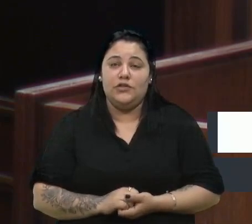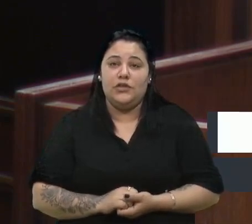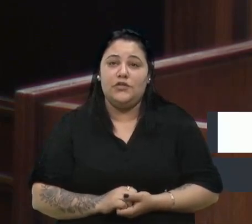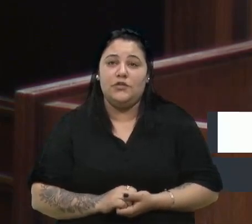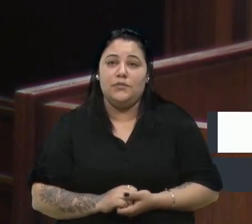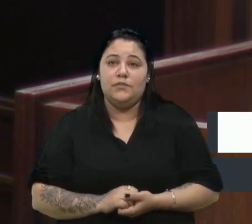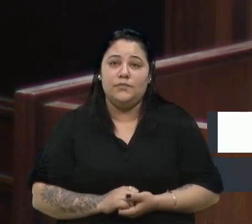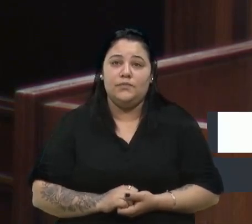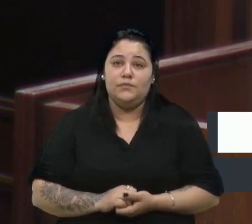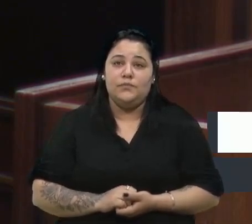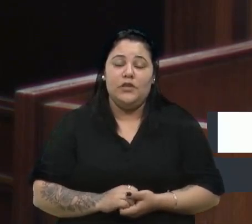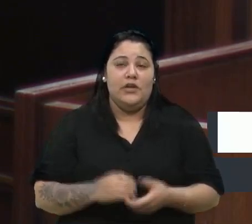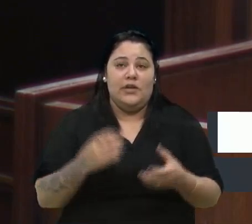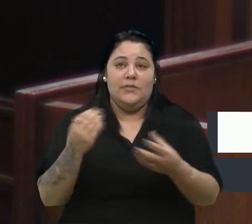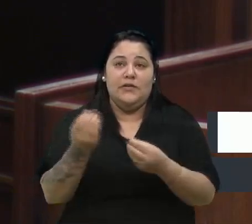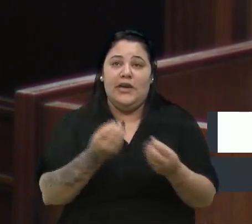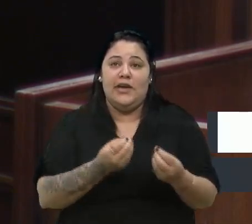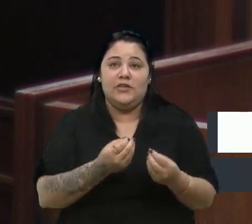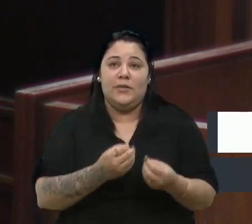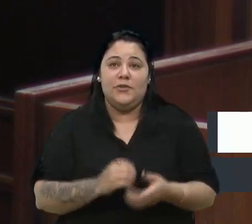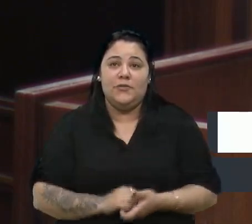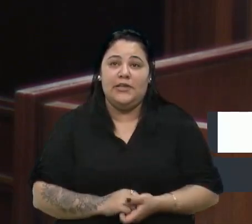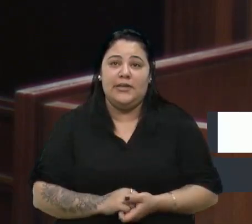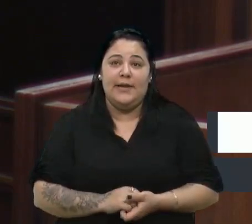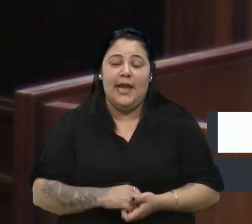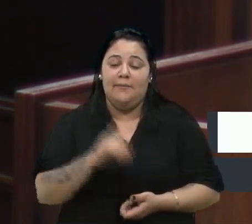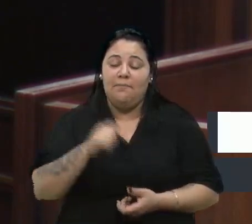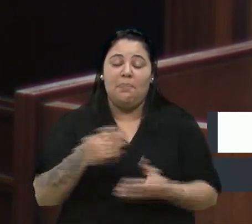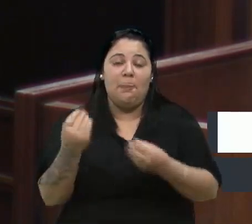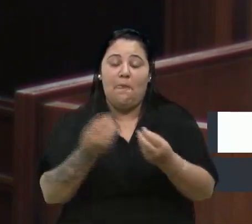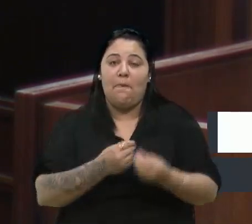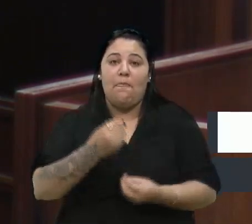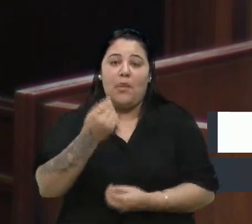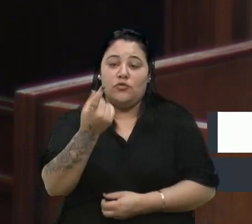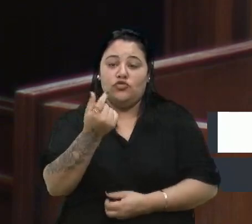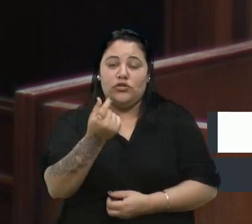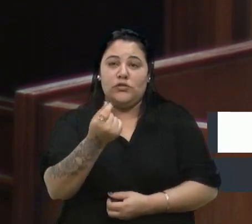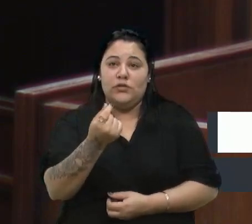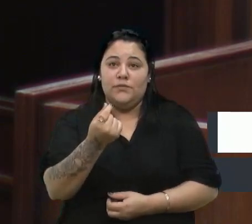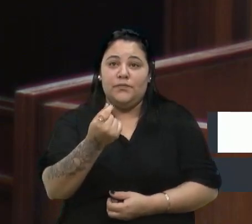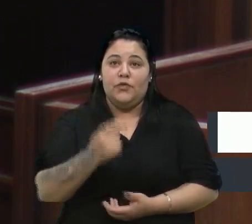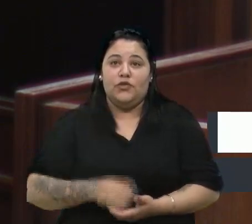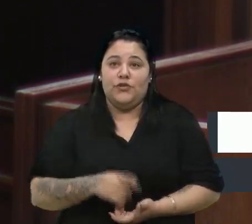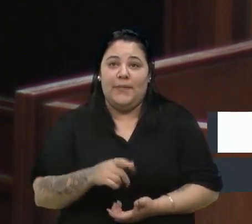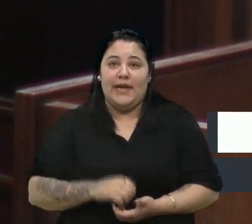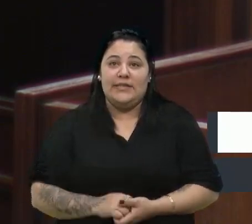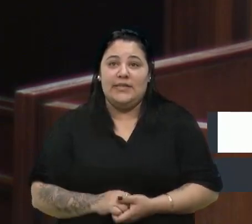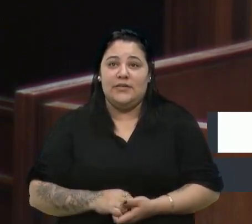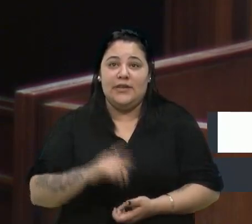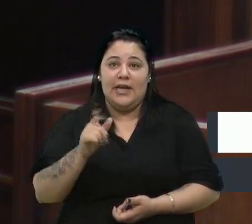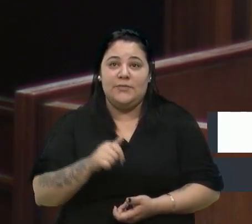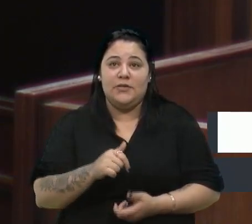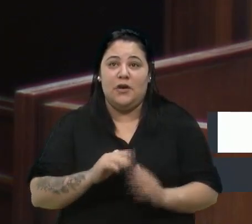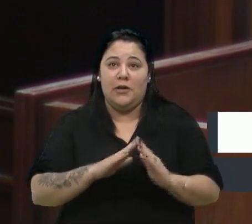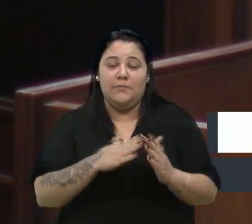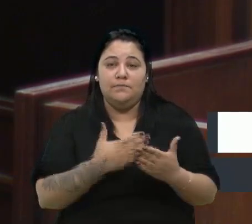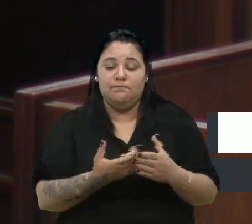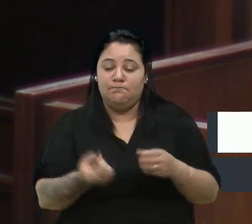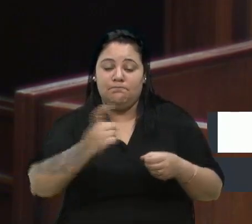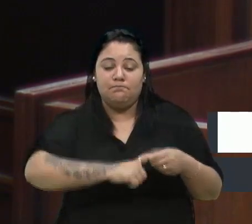É muito dinheiro na compra de vagas sem retorno do governo federal.